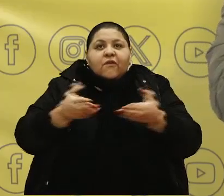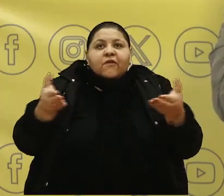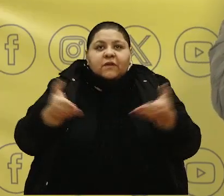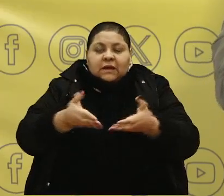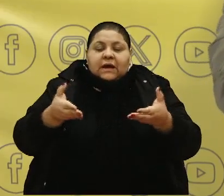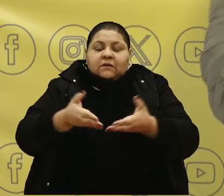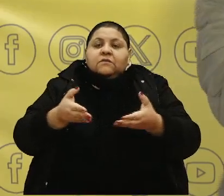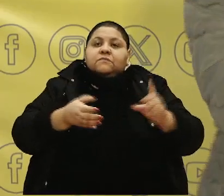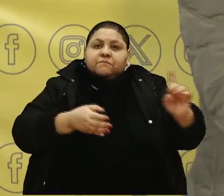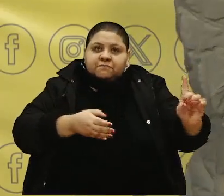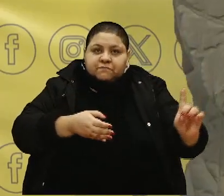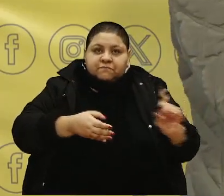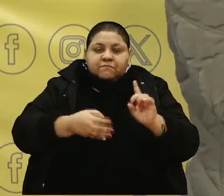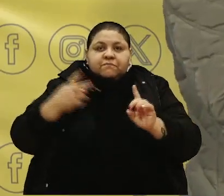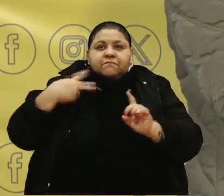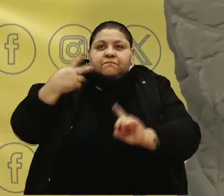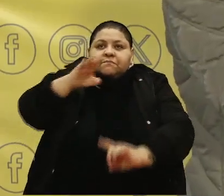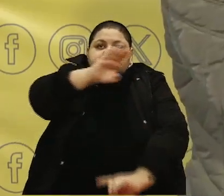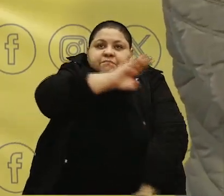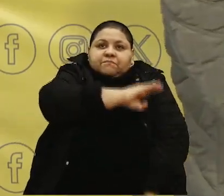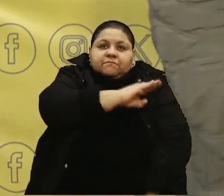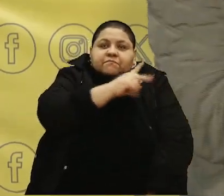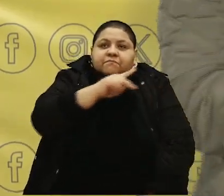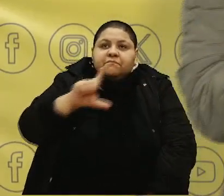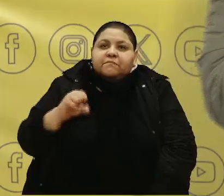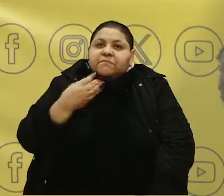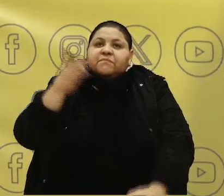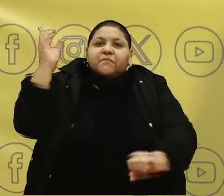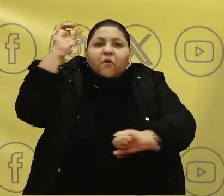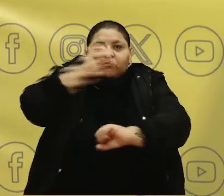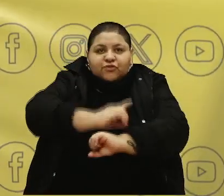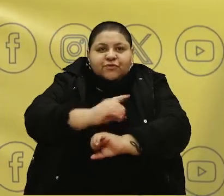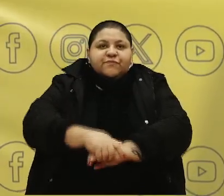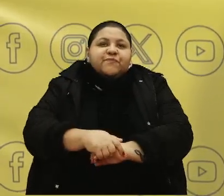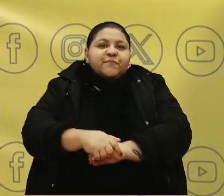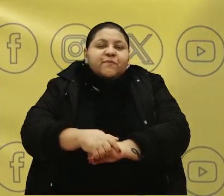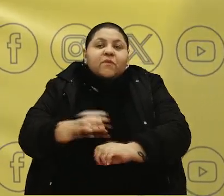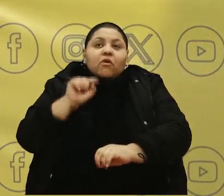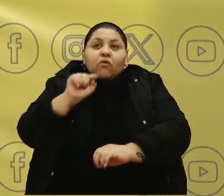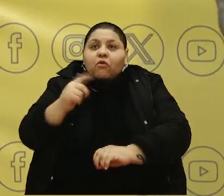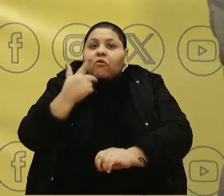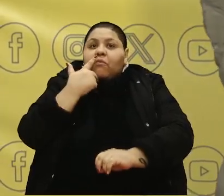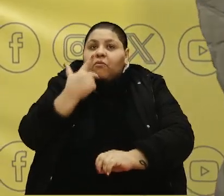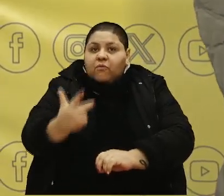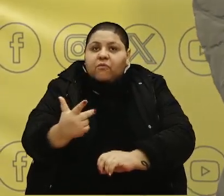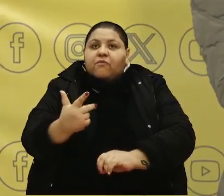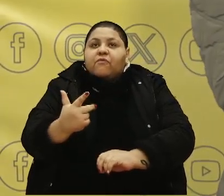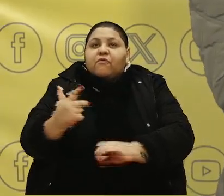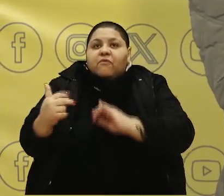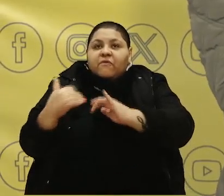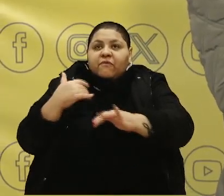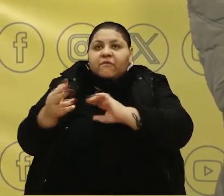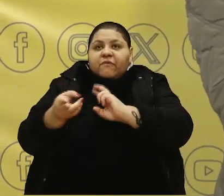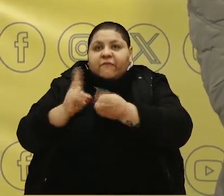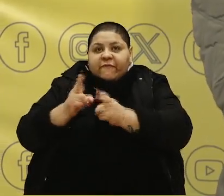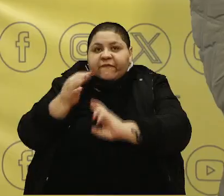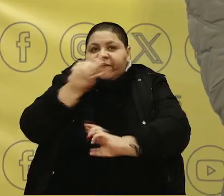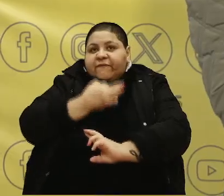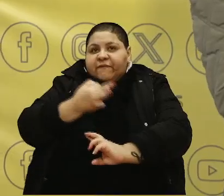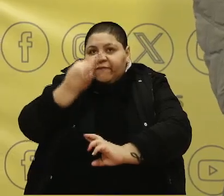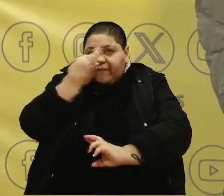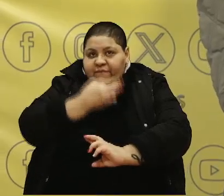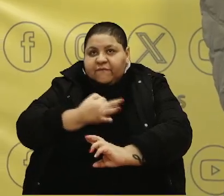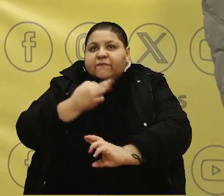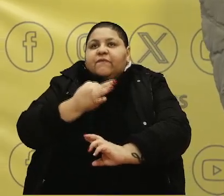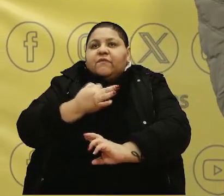com o vereador, então, o capitão Ramon Teles, do PL. Bom dia, vereador. O senhor falou sobre a questão da mobilidade urbana de Caxias, o senhor retomou